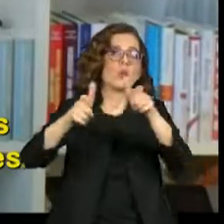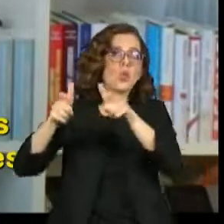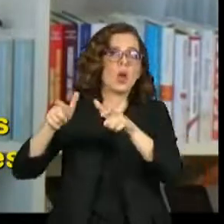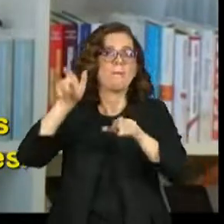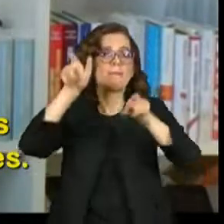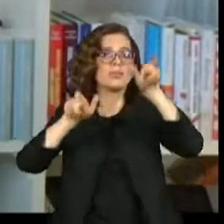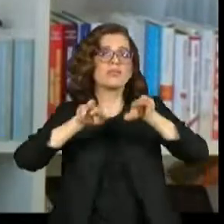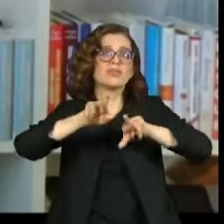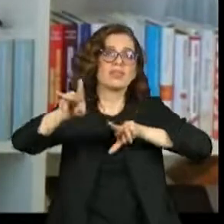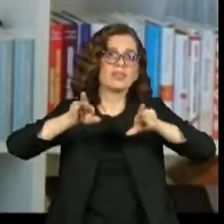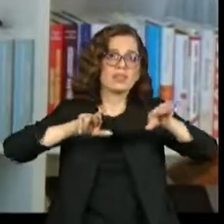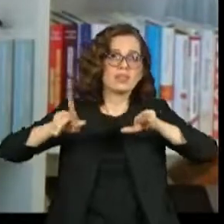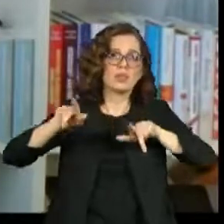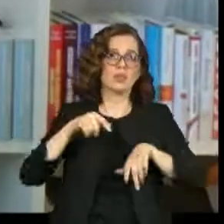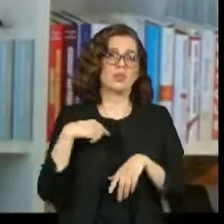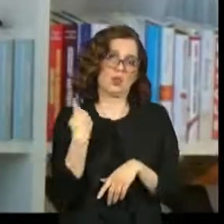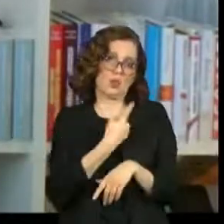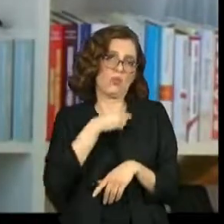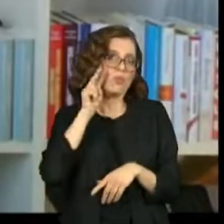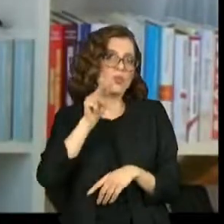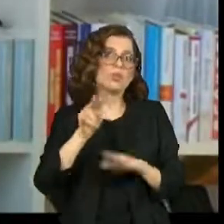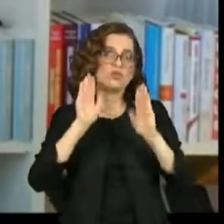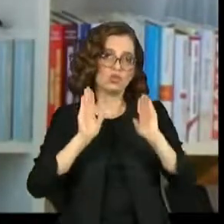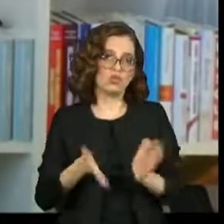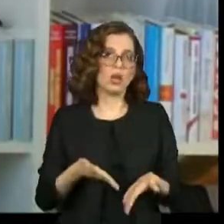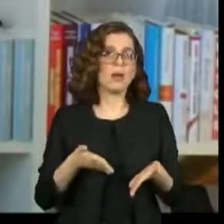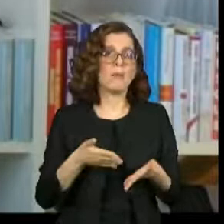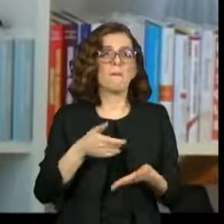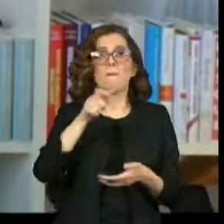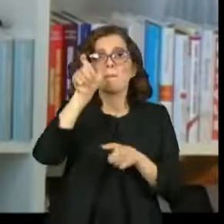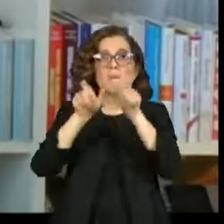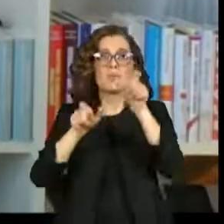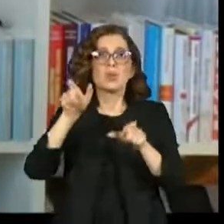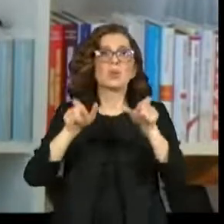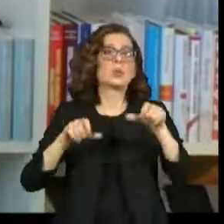condição. E nós vimos que o que foram desistados,